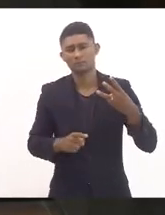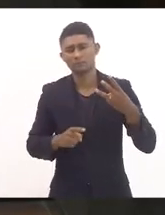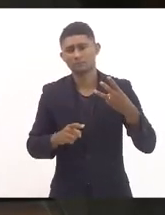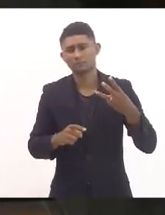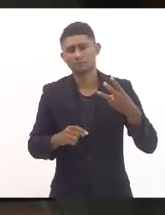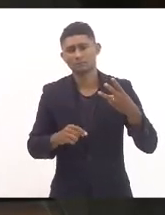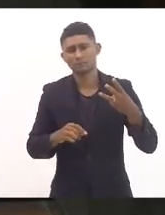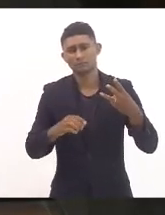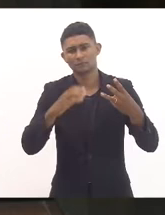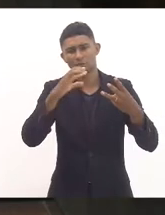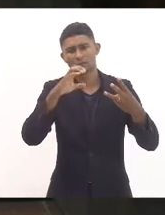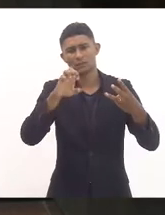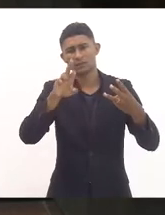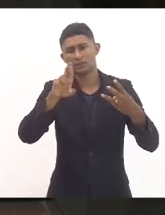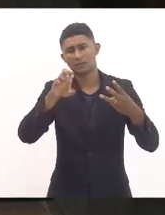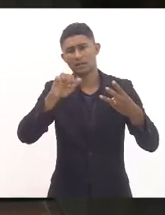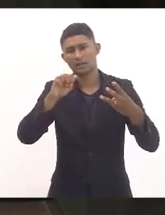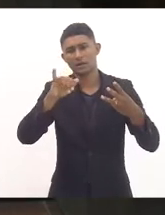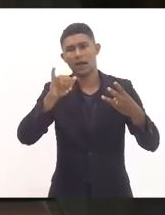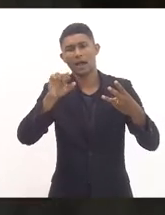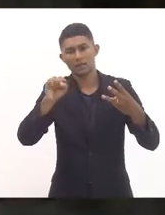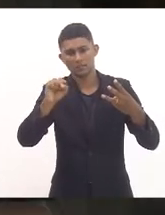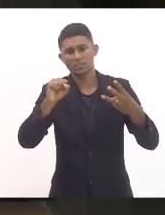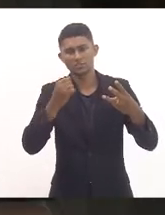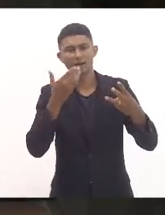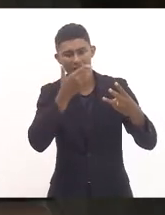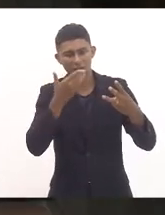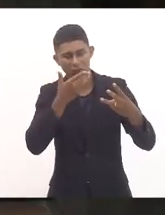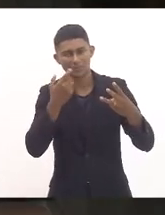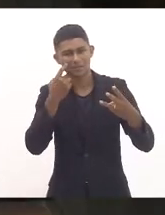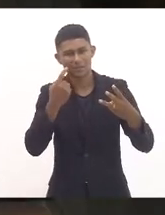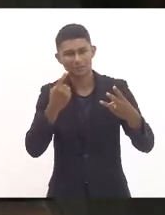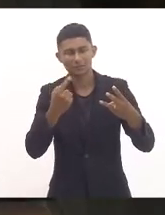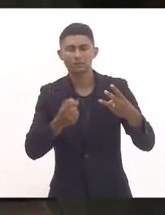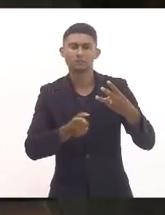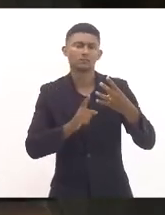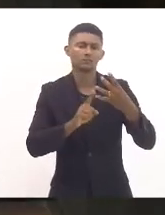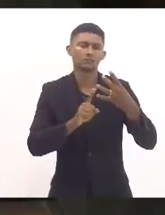Cereais açucarados, novamente o açúcar.